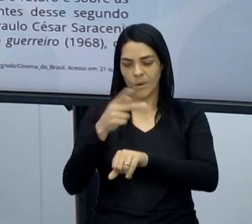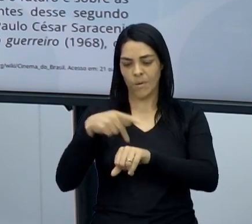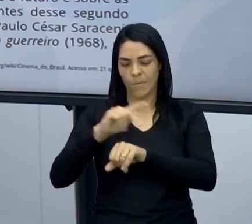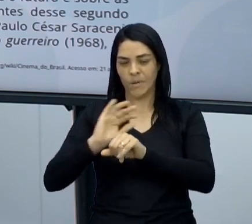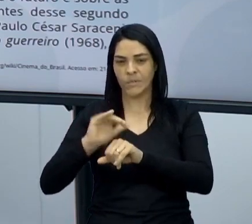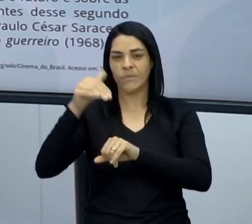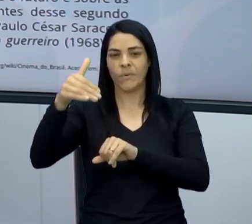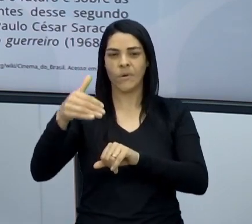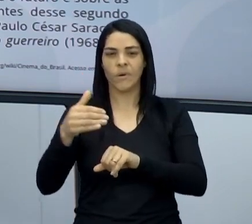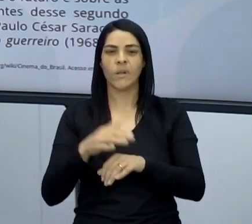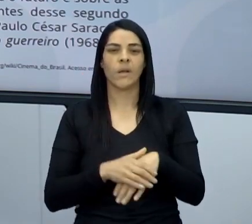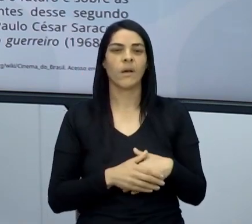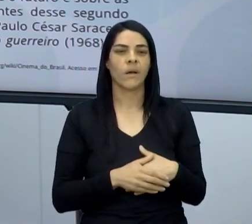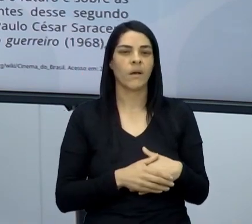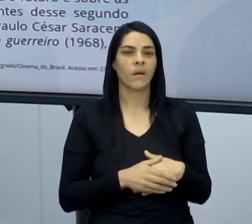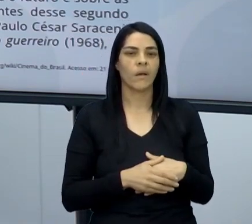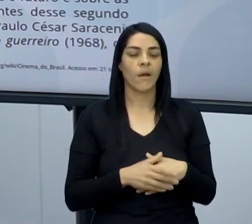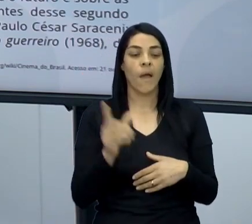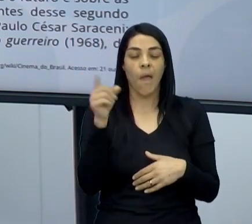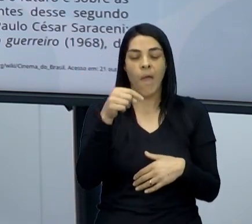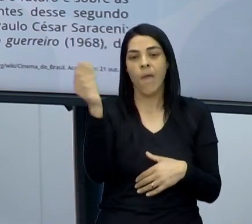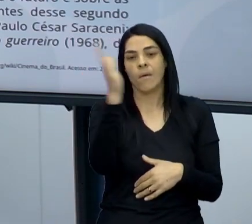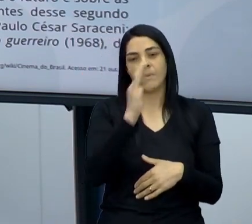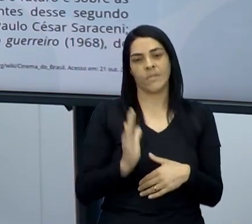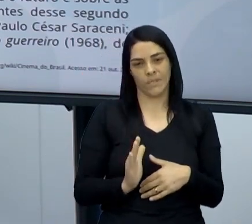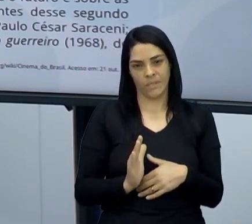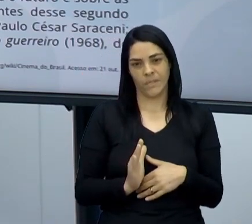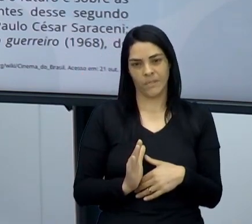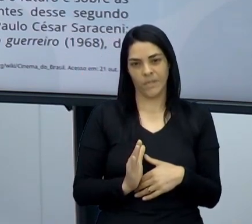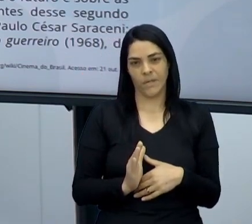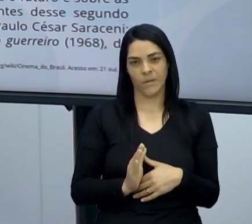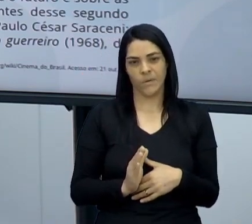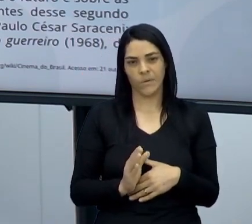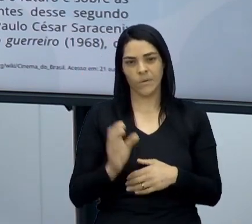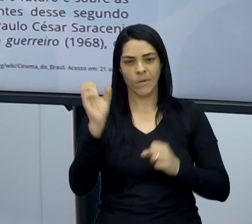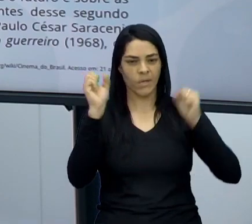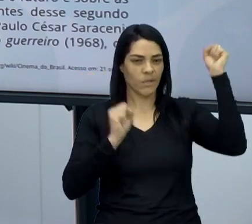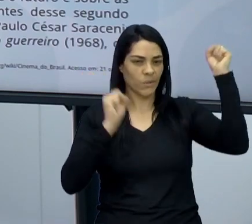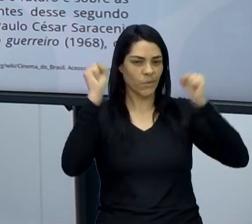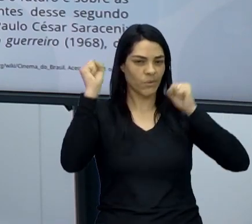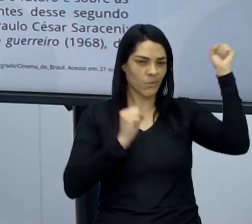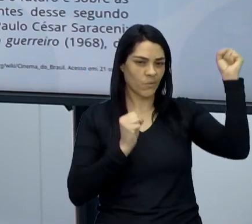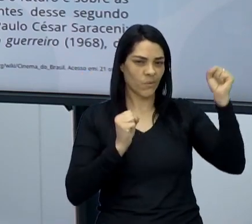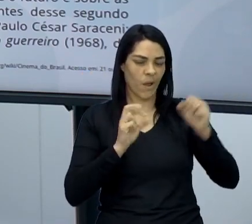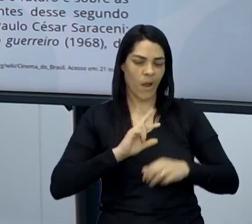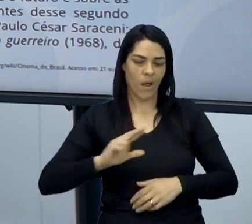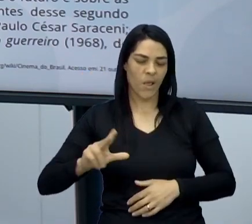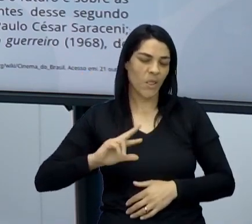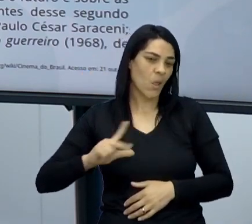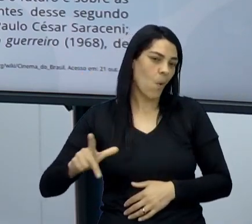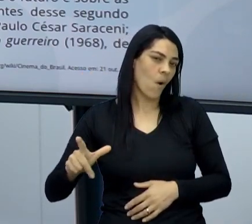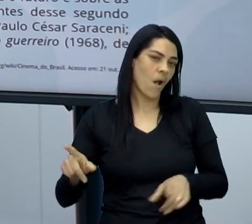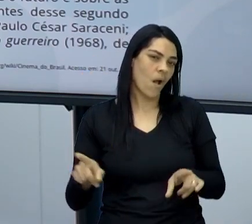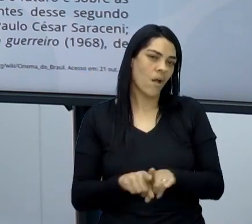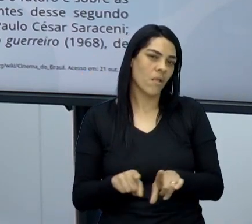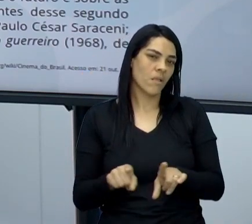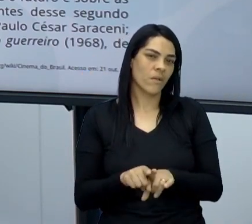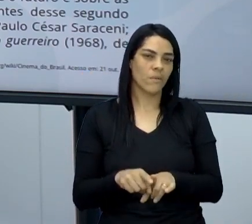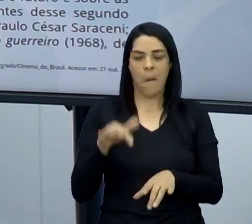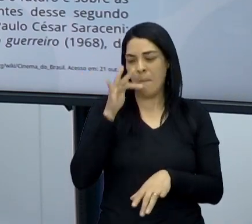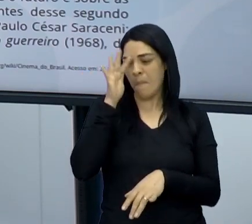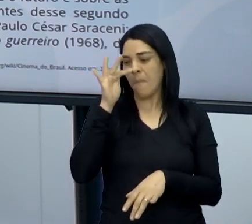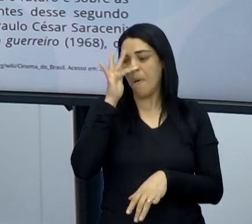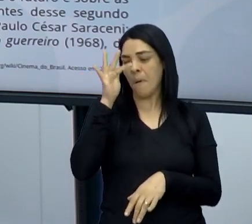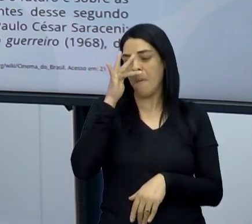ele é europeu? Não, é brasileiro, é brasileiro. Ele não é industrial e não é, vou colocar, tipo, chique,